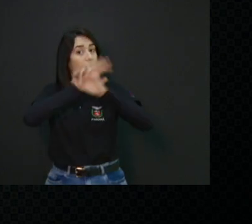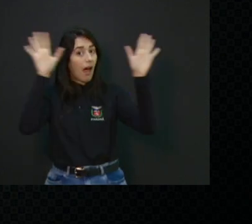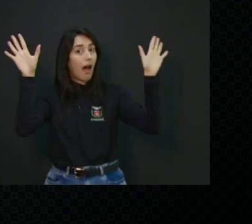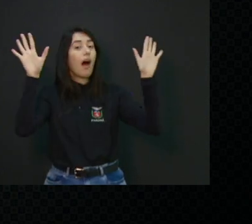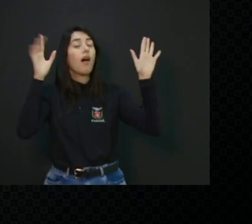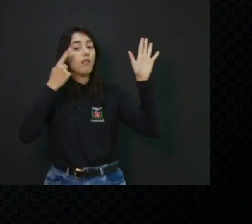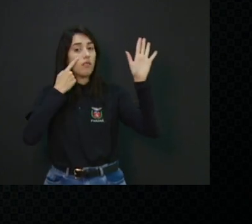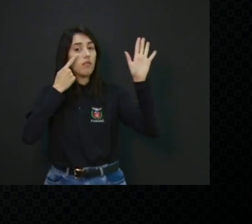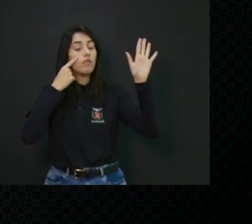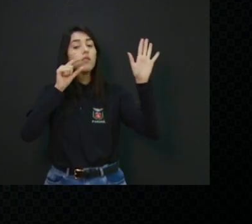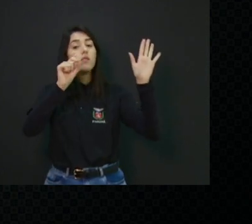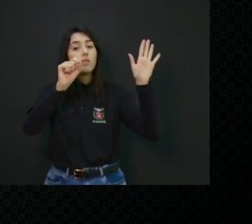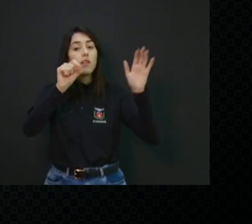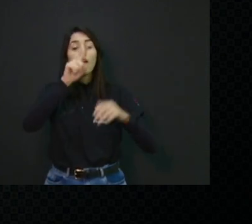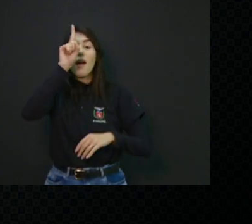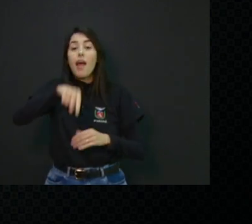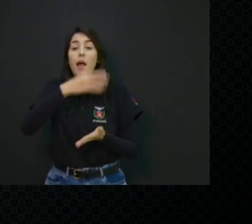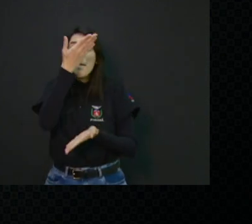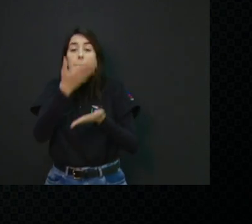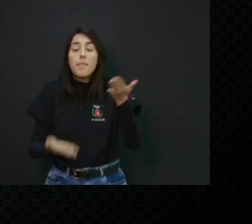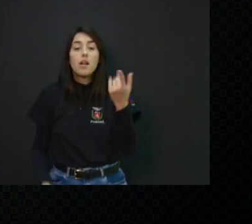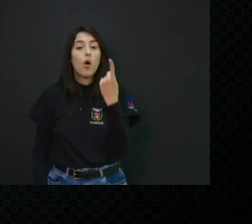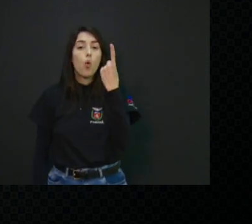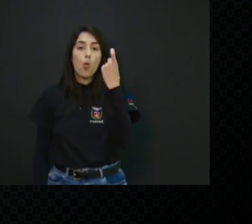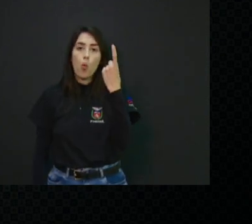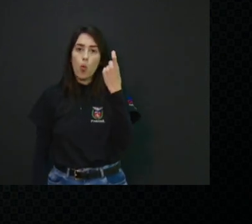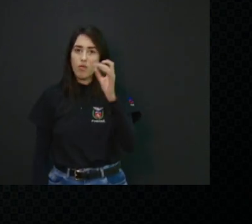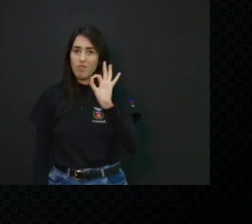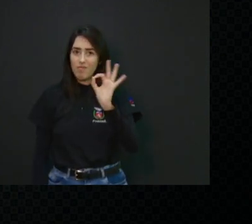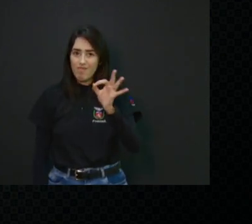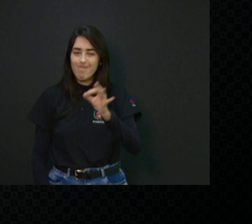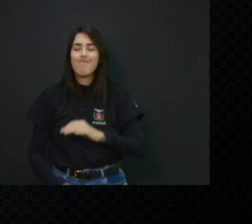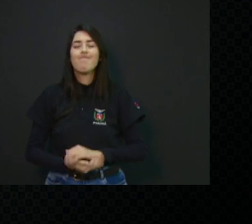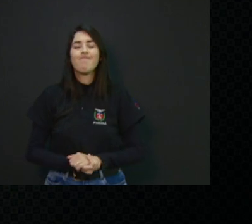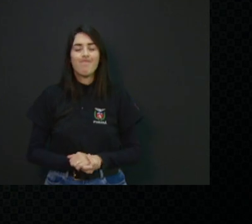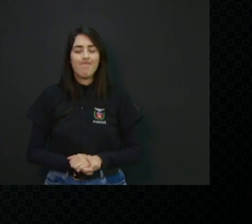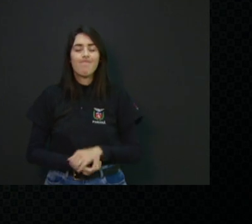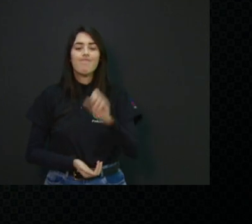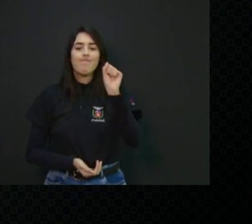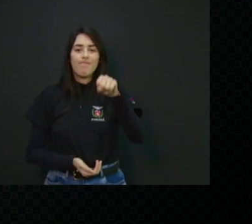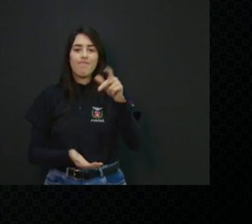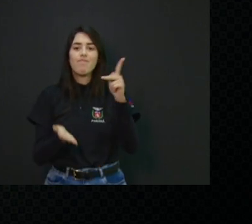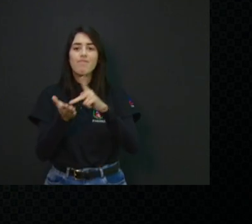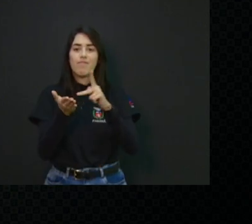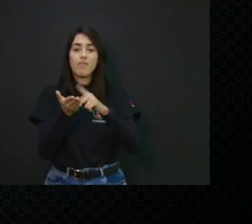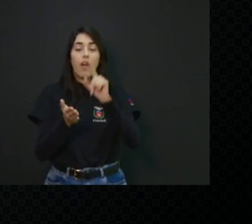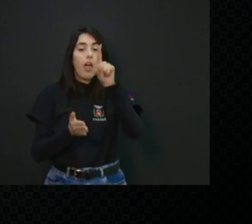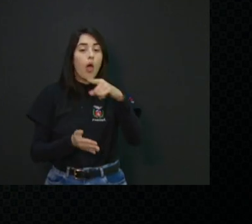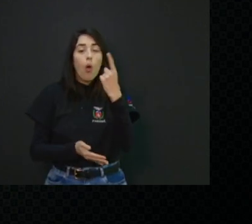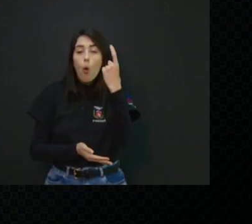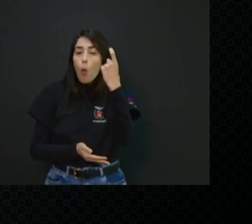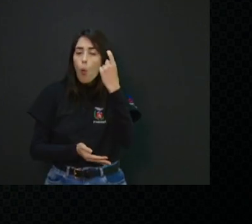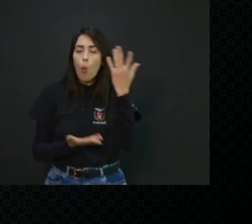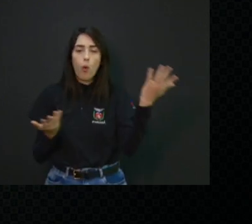fala que é uma perda única, né? Exatamente. É, que a surdo-cegueira é uma perda única, com perdas,